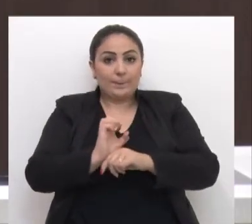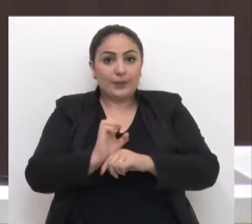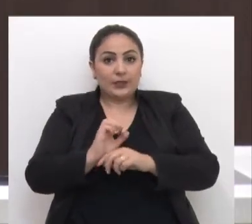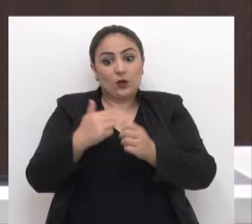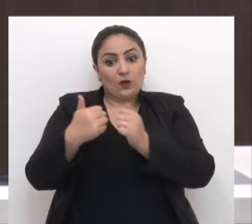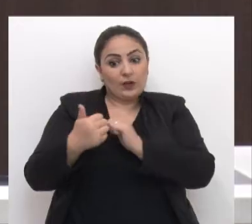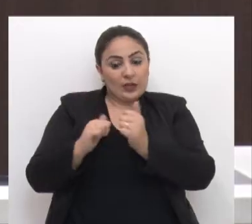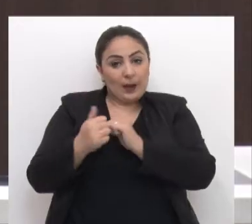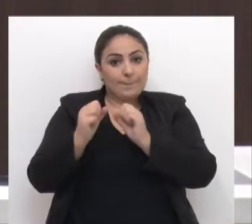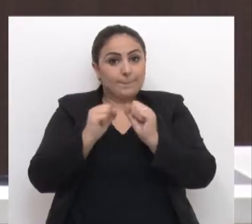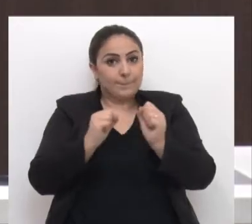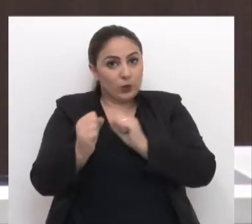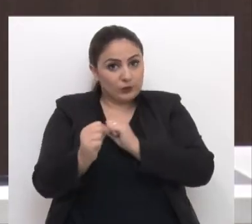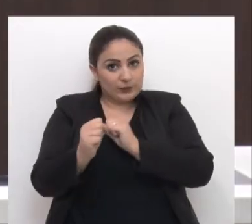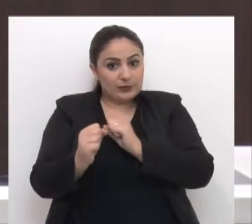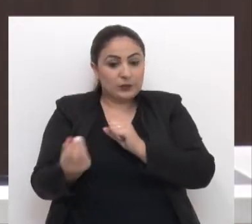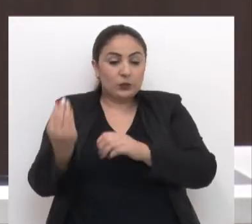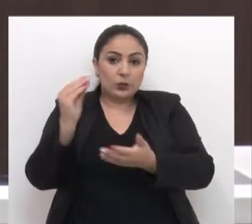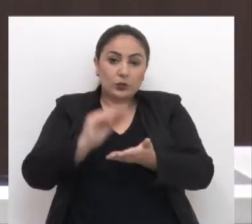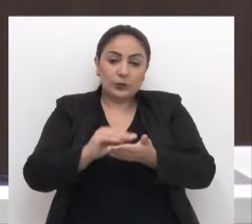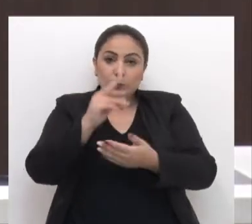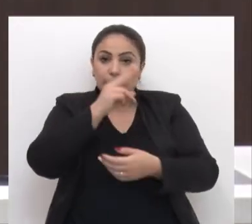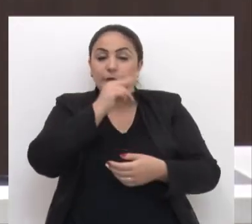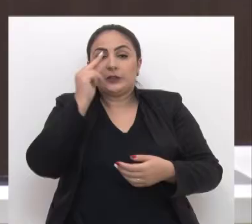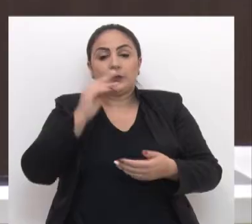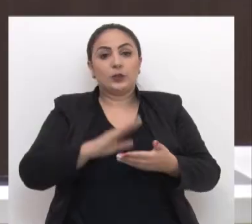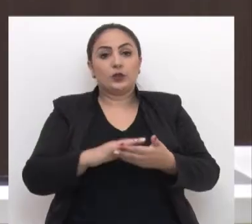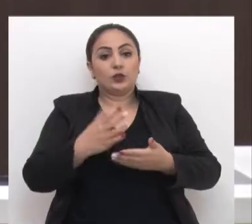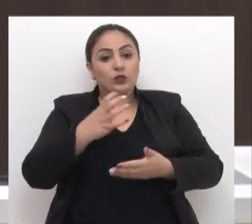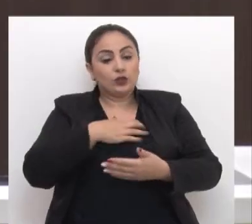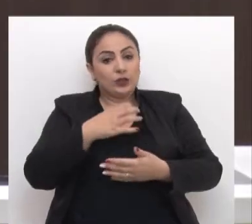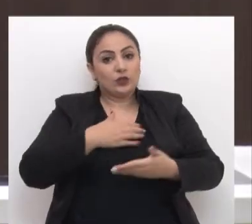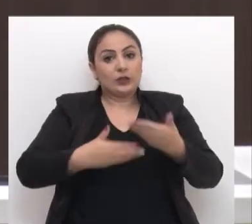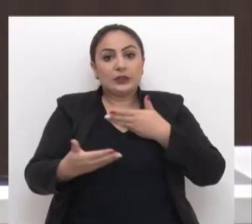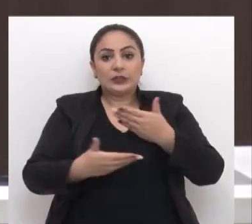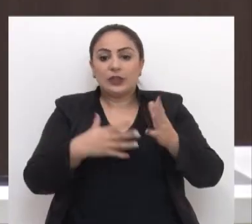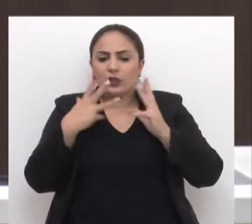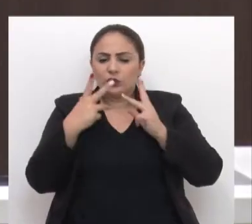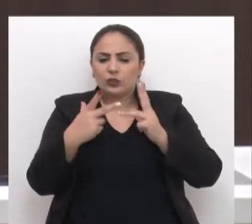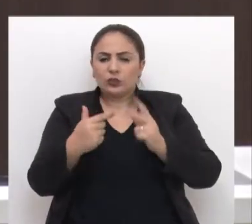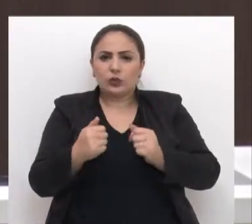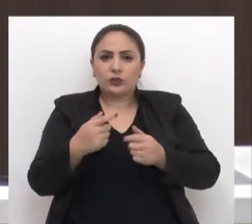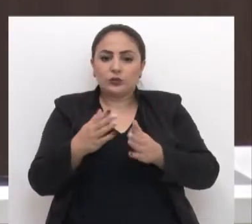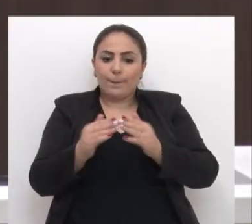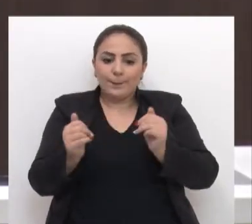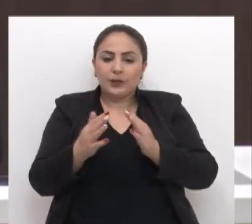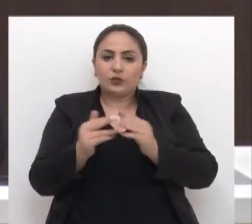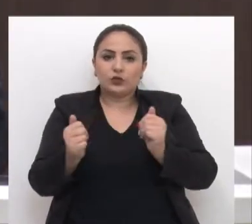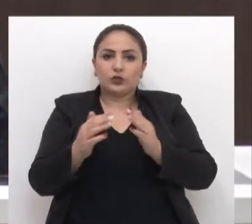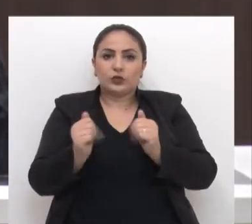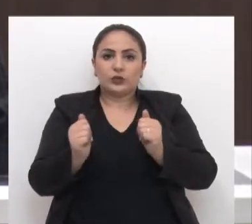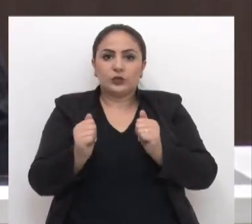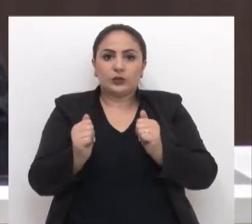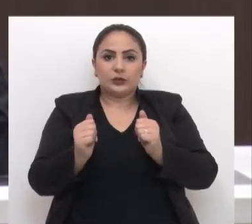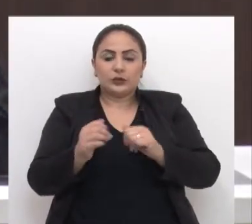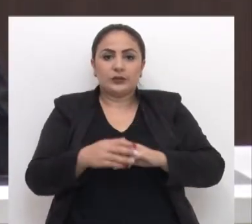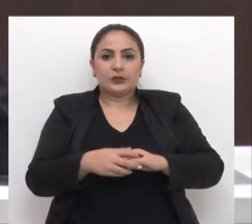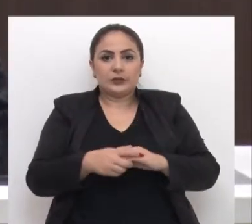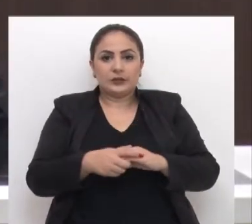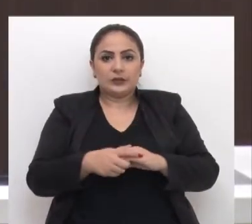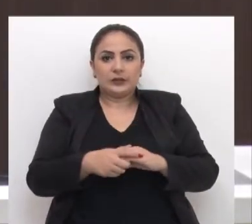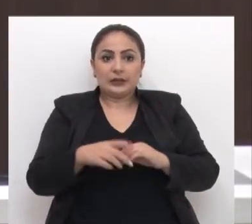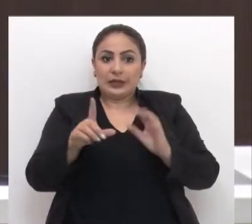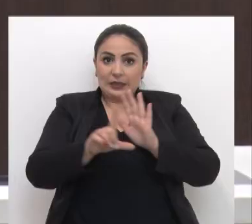estadual, para não avaliar a possibilidade de implementá-la no município, de modo a atender todas as